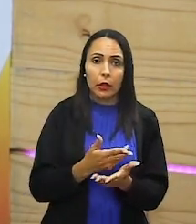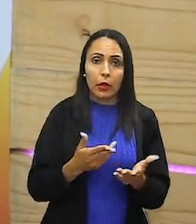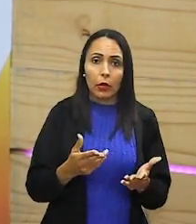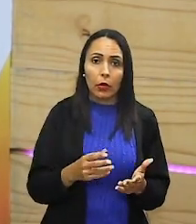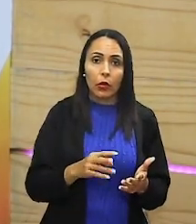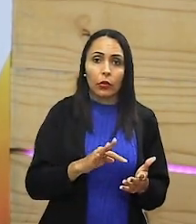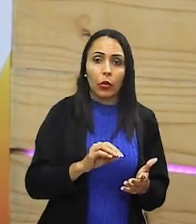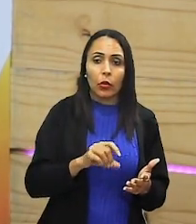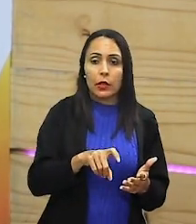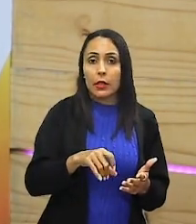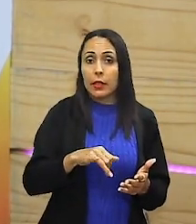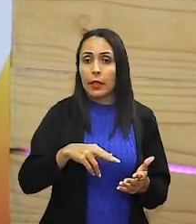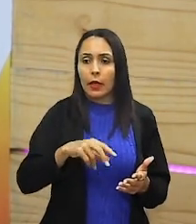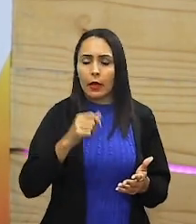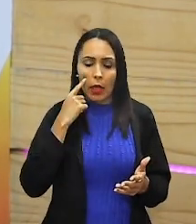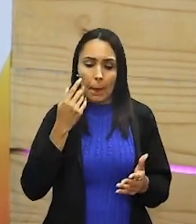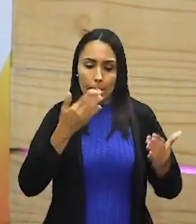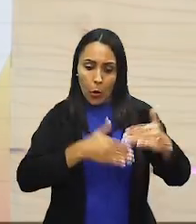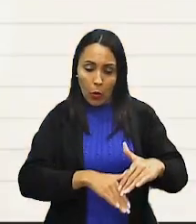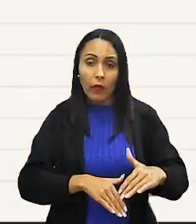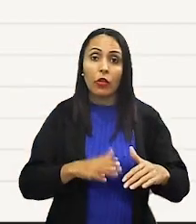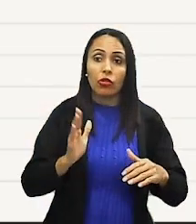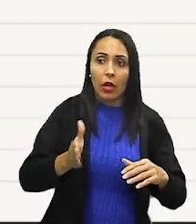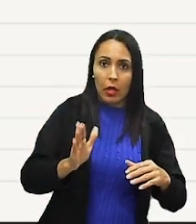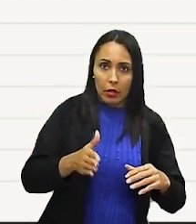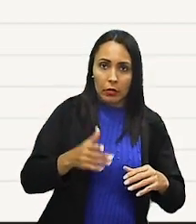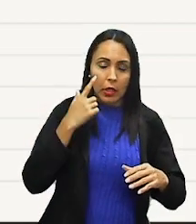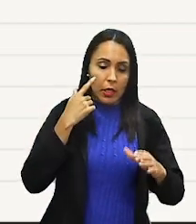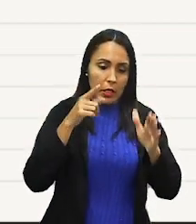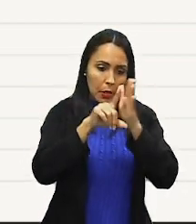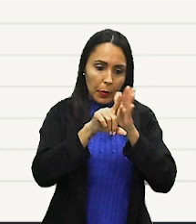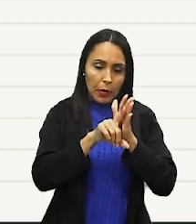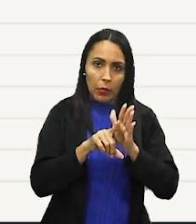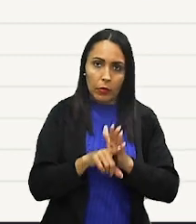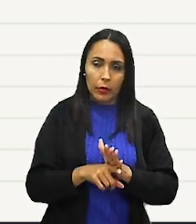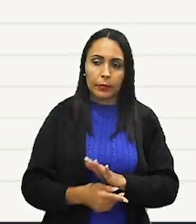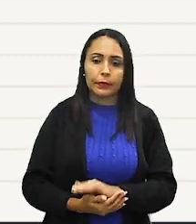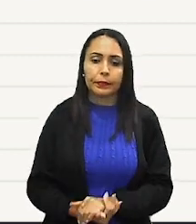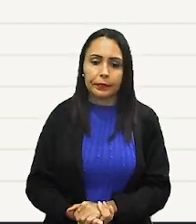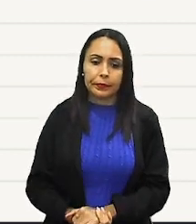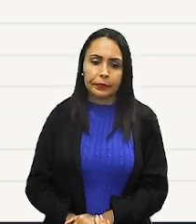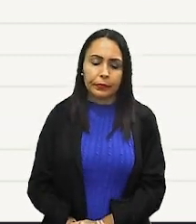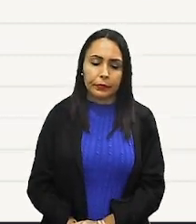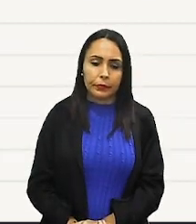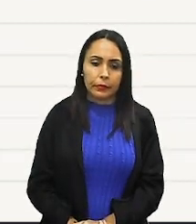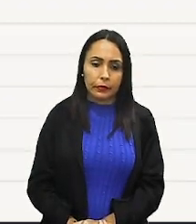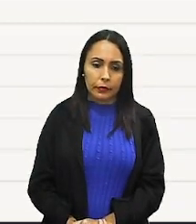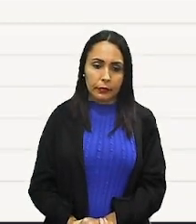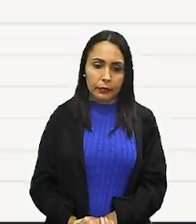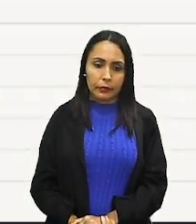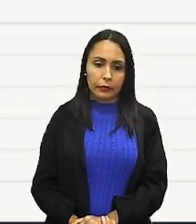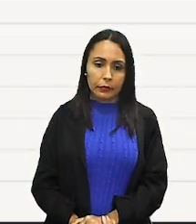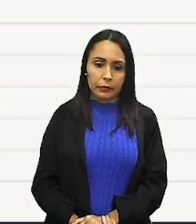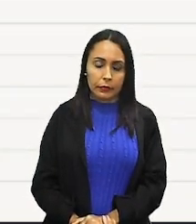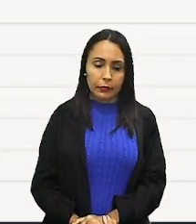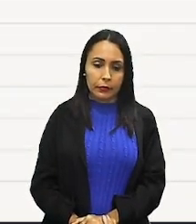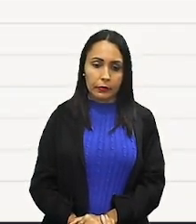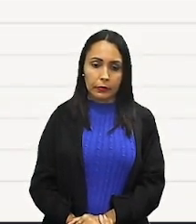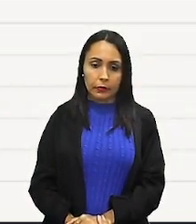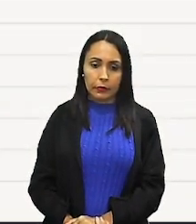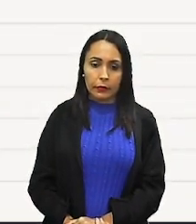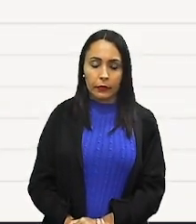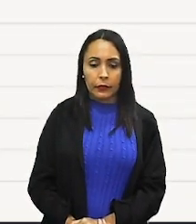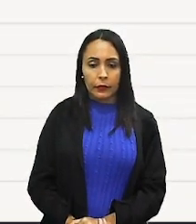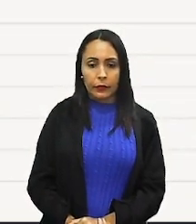tá? Que já apareceu em prova. Lembre que esses caras aqui, eles são os menores.